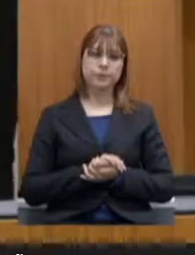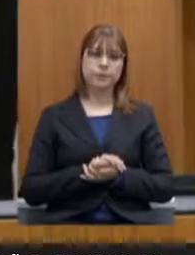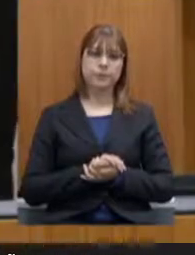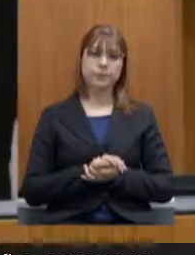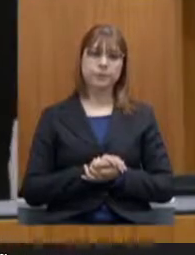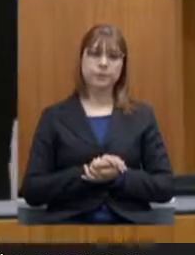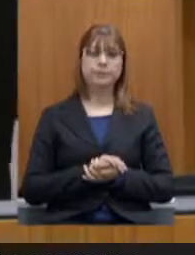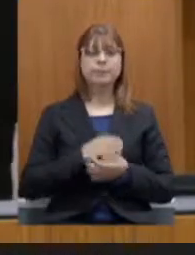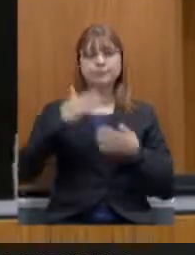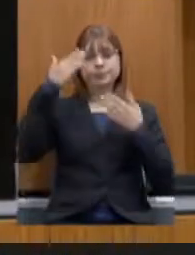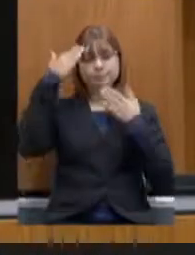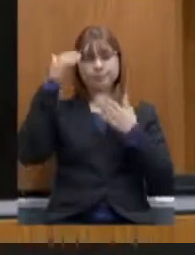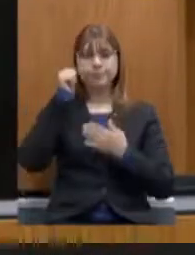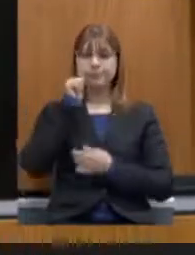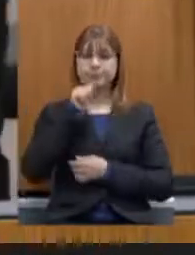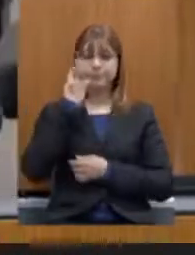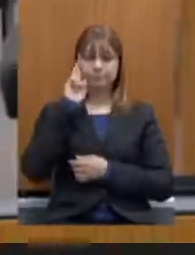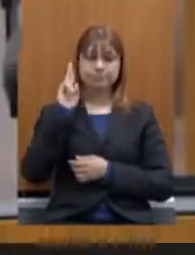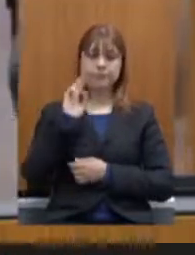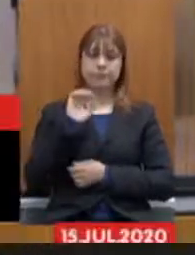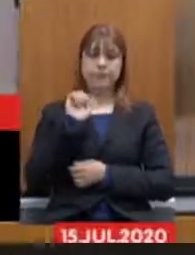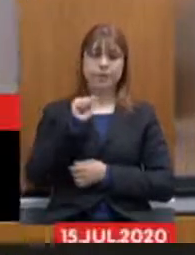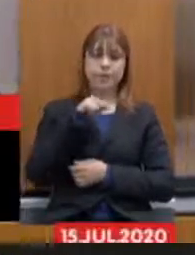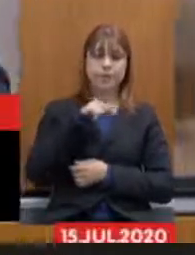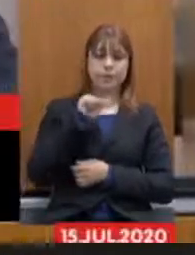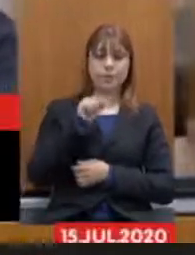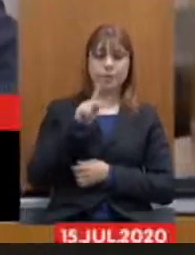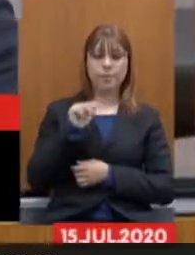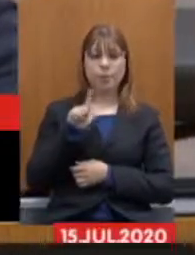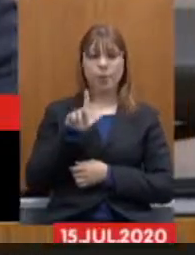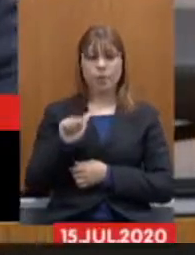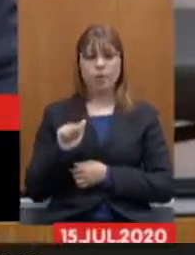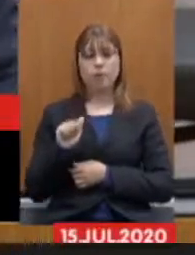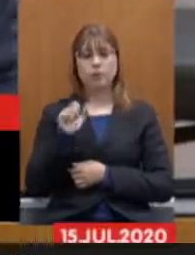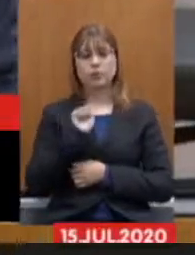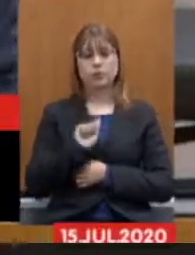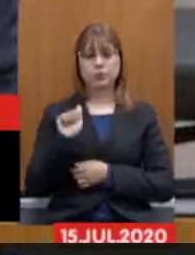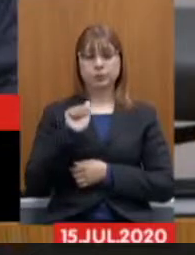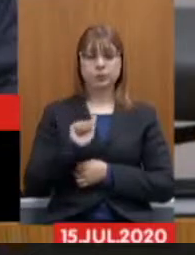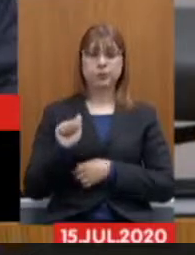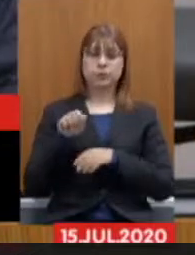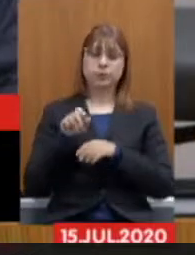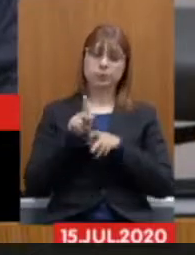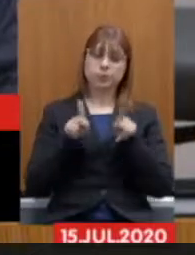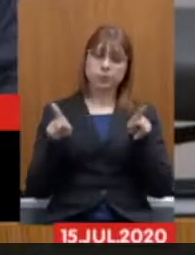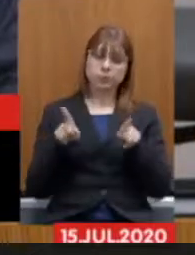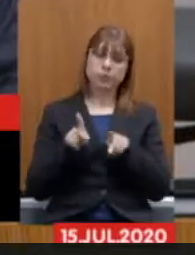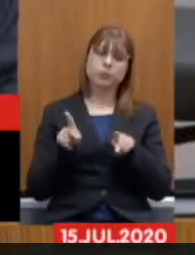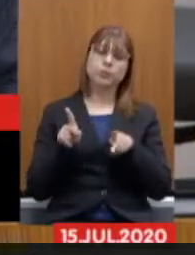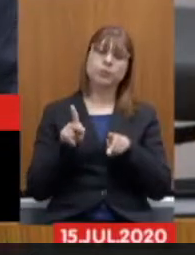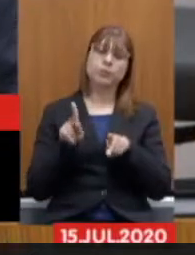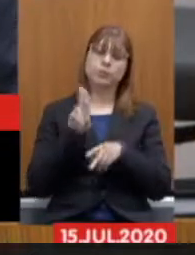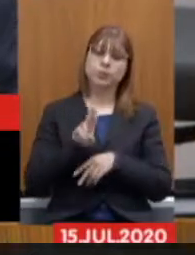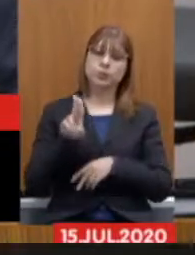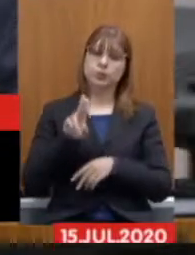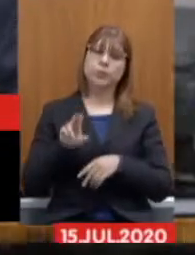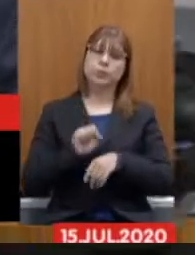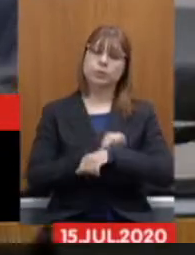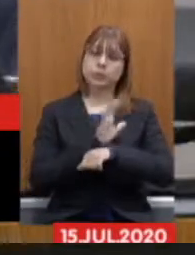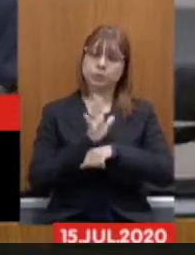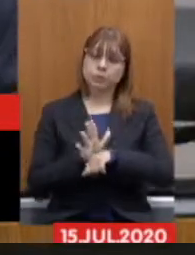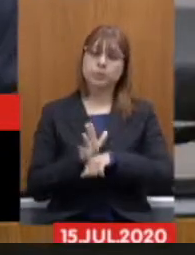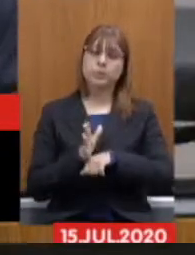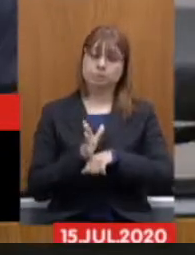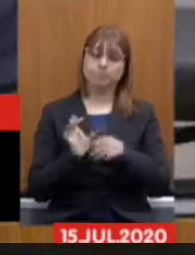e agradecemos a senhora ana paula até da associação dos docentes da universidade estadual de montes claros pela